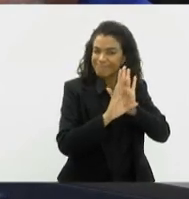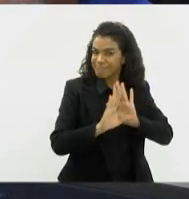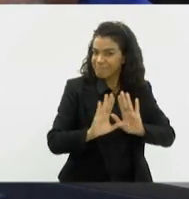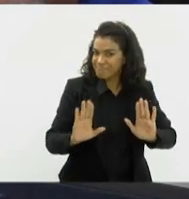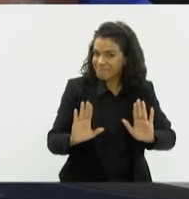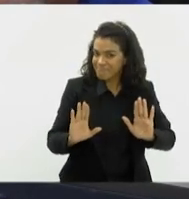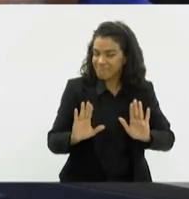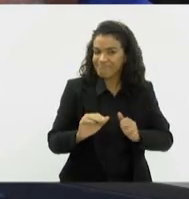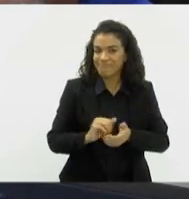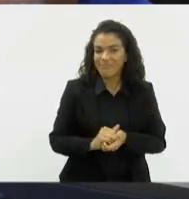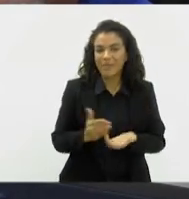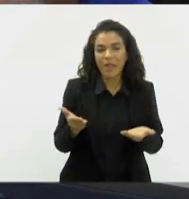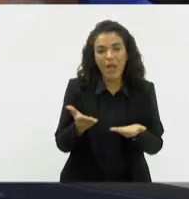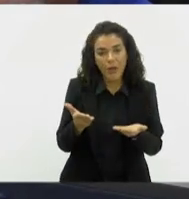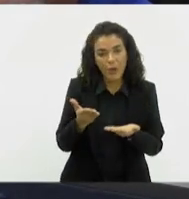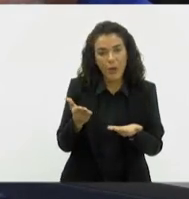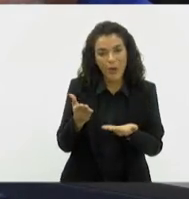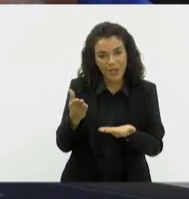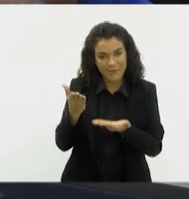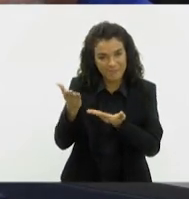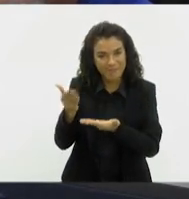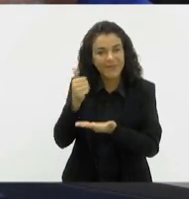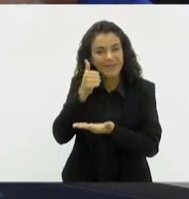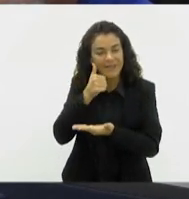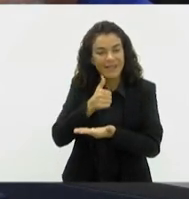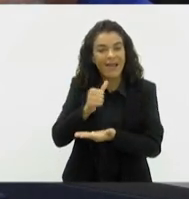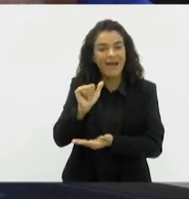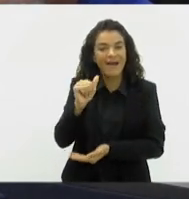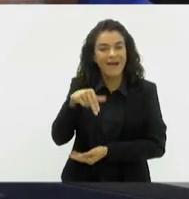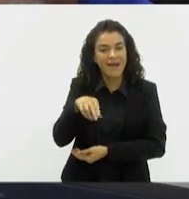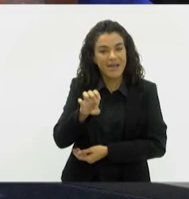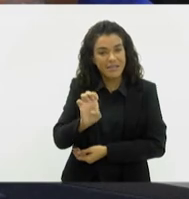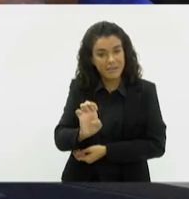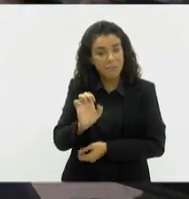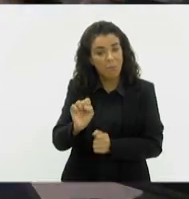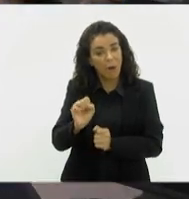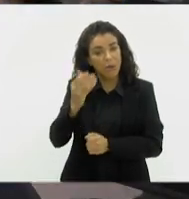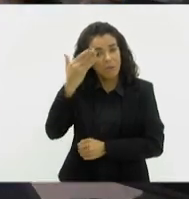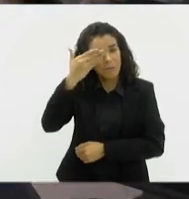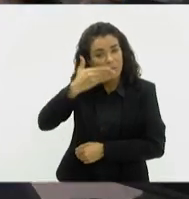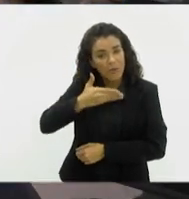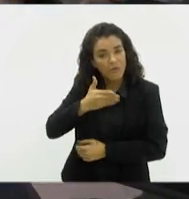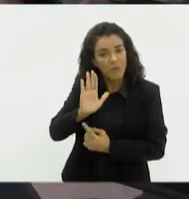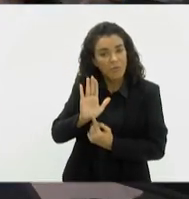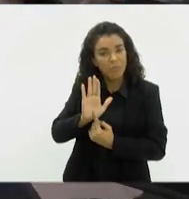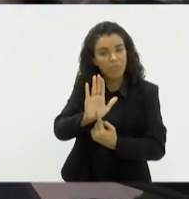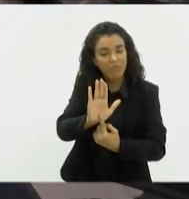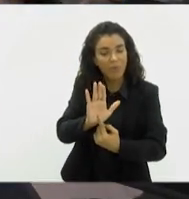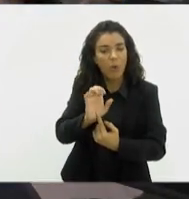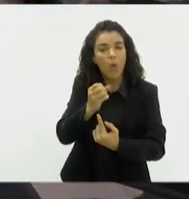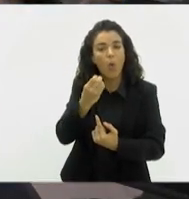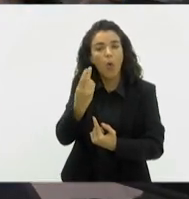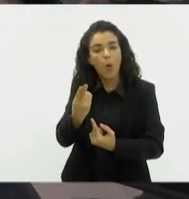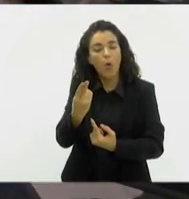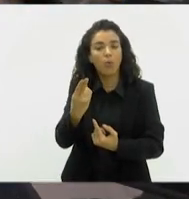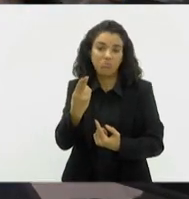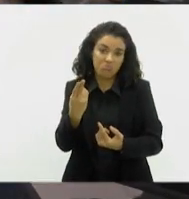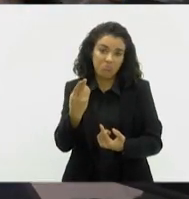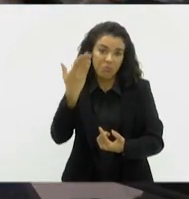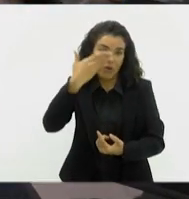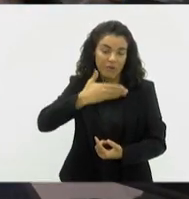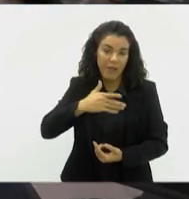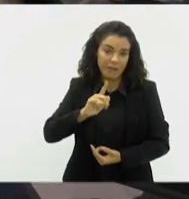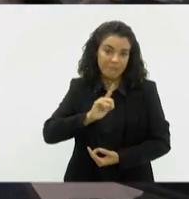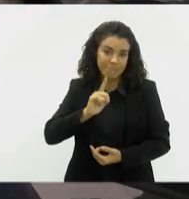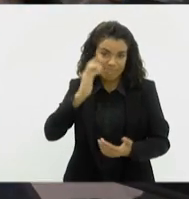Apenas isso. Eu queria passar a palavra à doutora Anne, à senhorita Anne, que pode fazer a defesa ou mostrar, de alguma outra maneira, que cumpre este requisito. Simples.